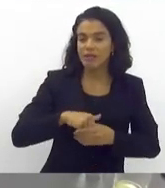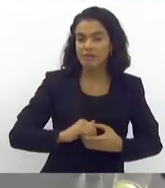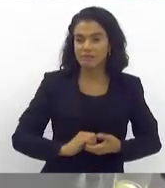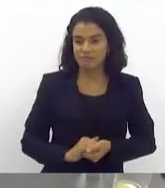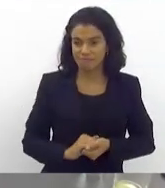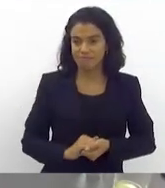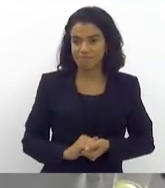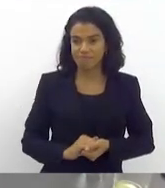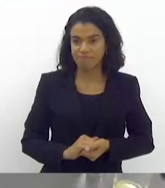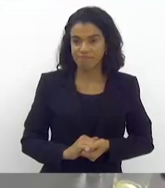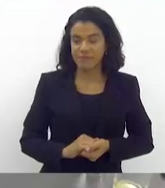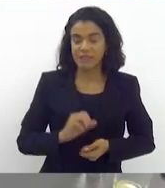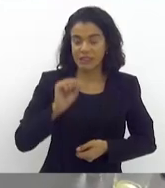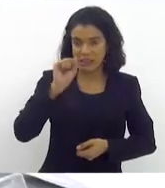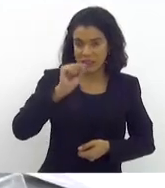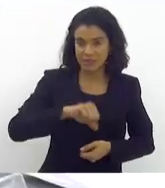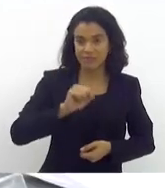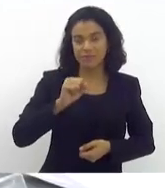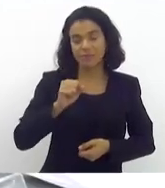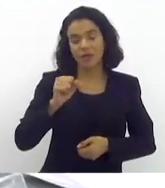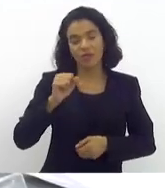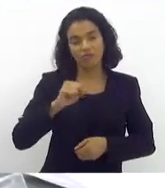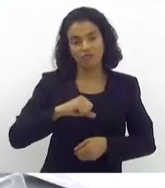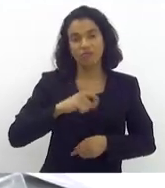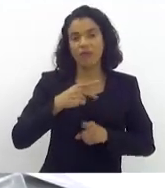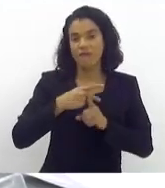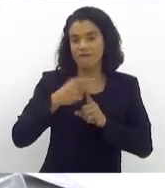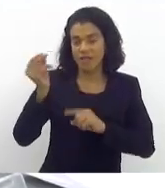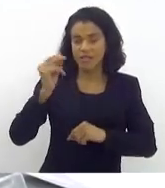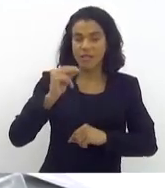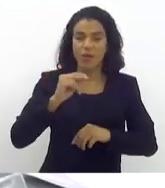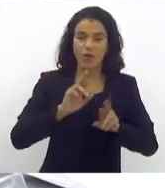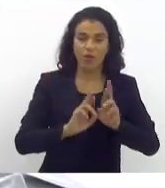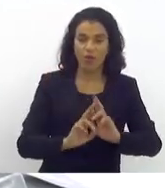Então, vencido o voto divergente.